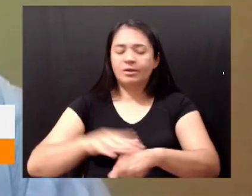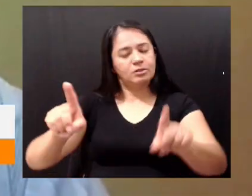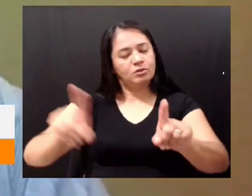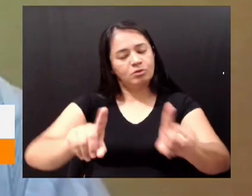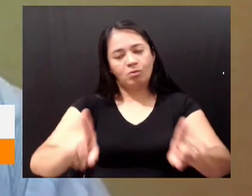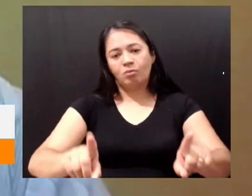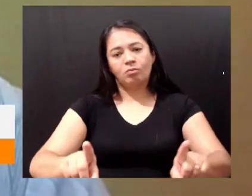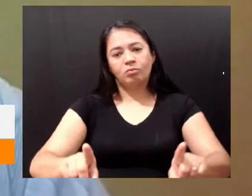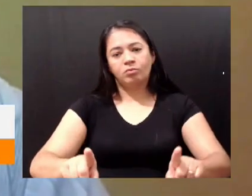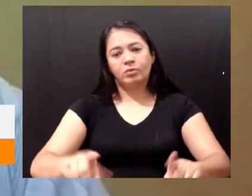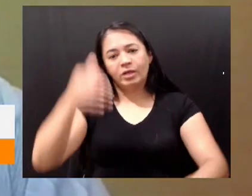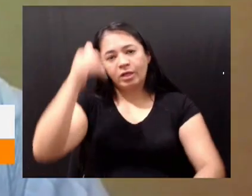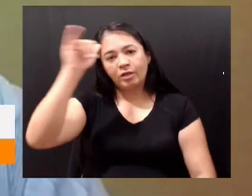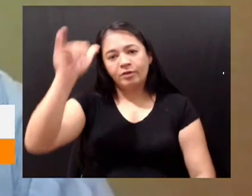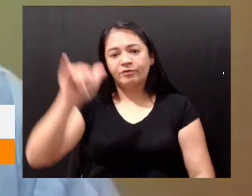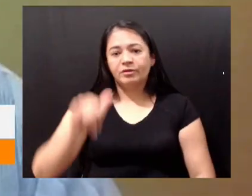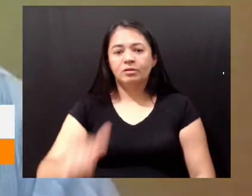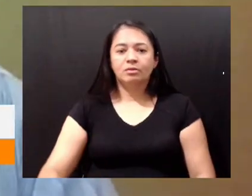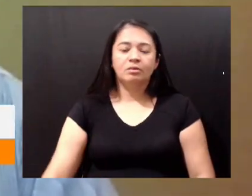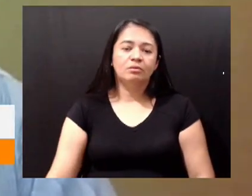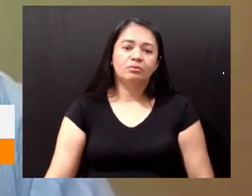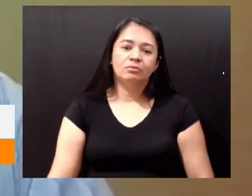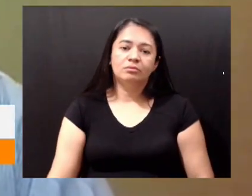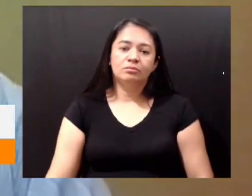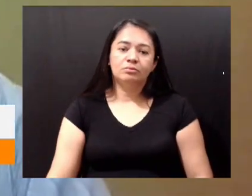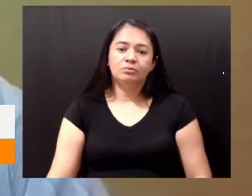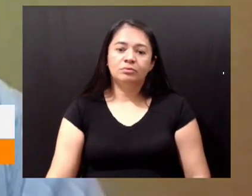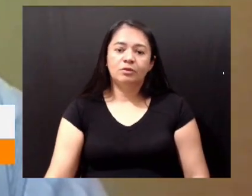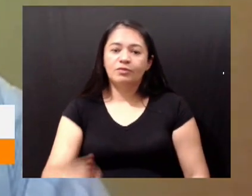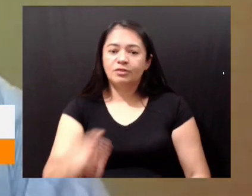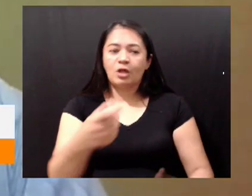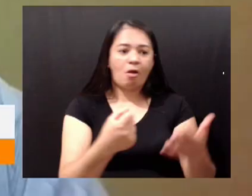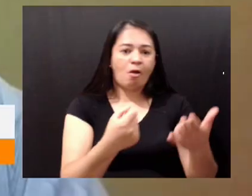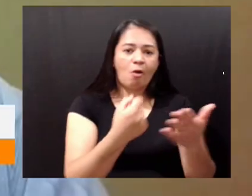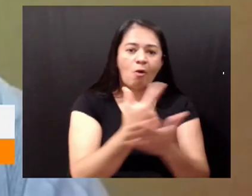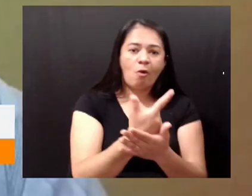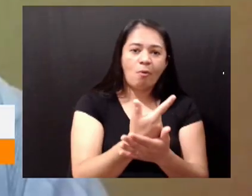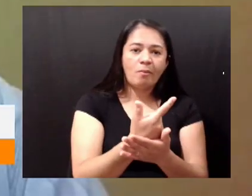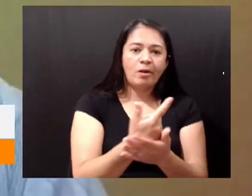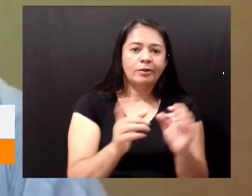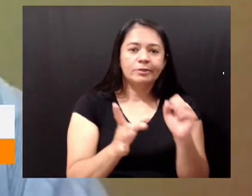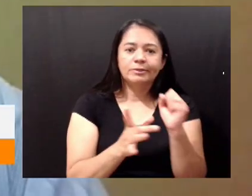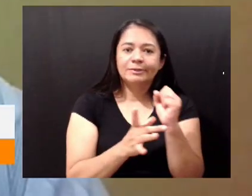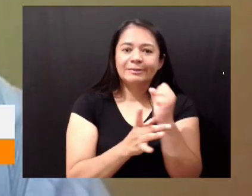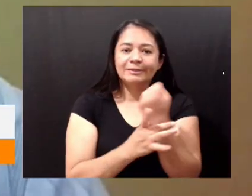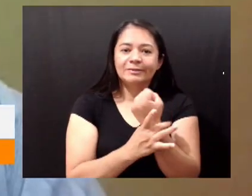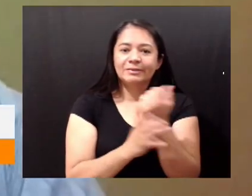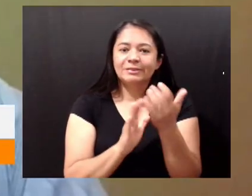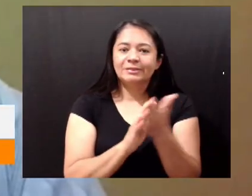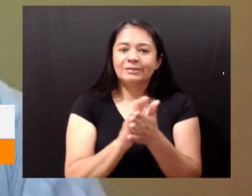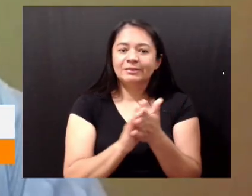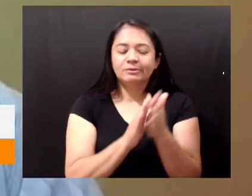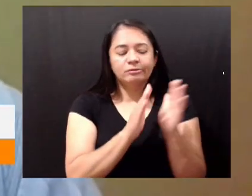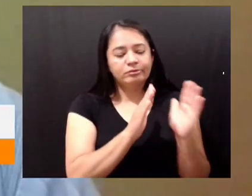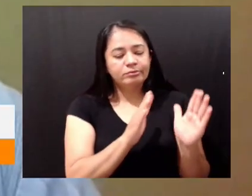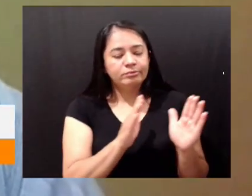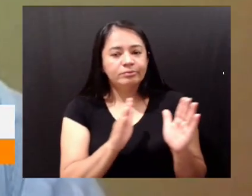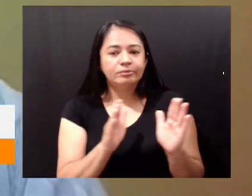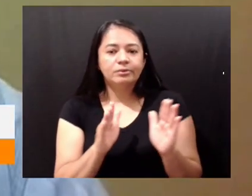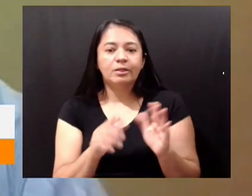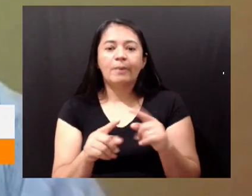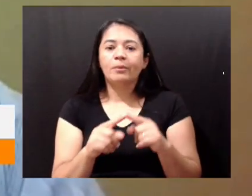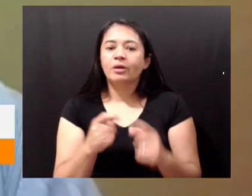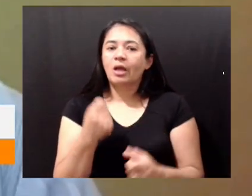não adquiram em um local onde não tem a garantia da procedência, inclusive tem muita